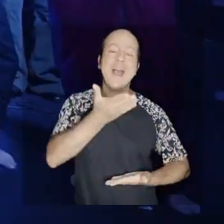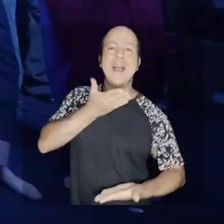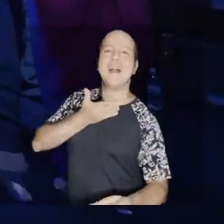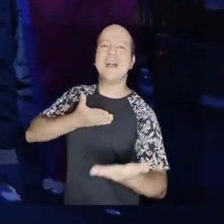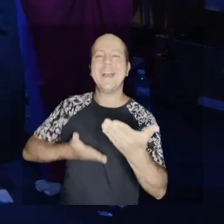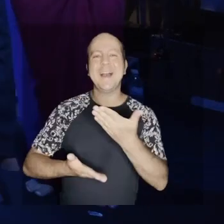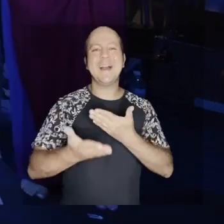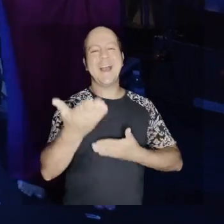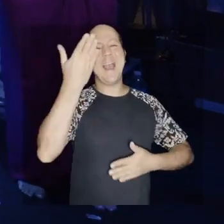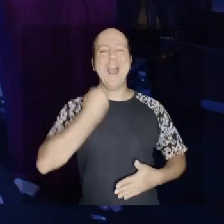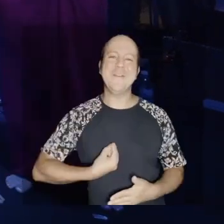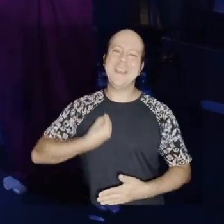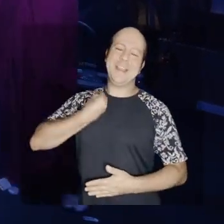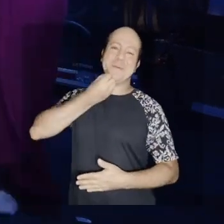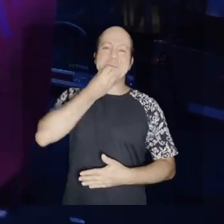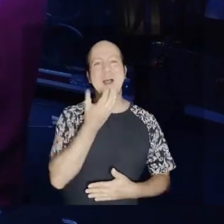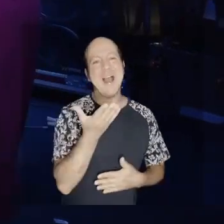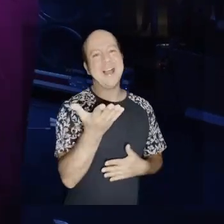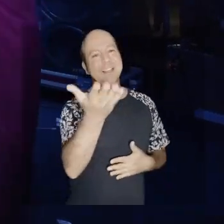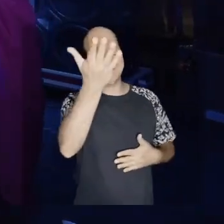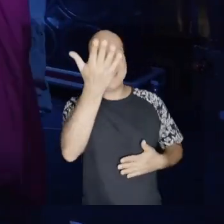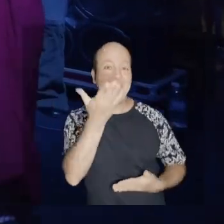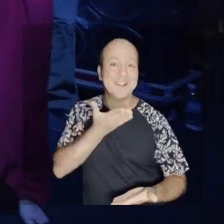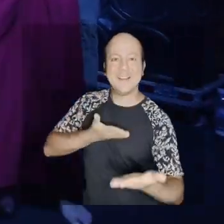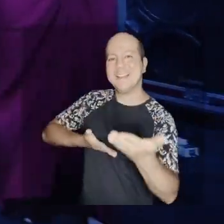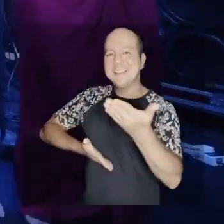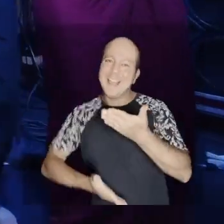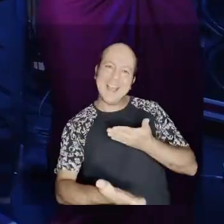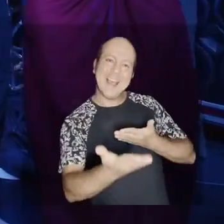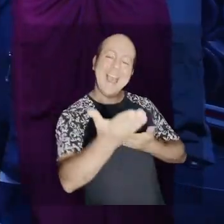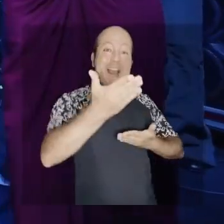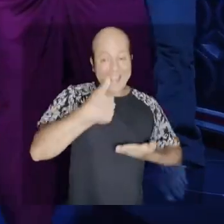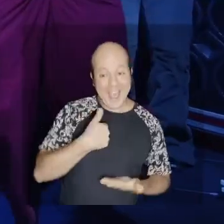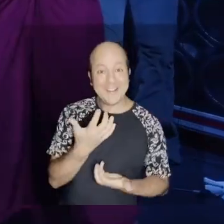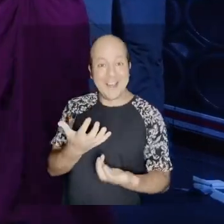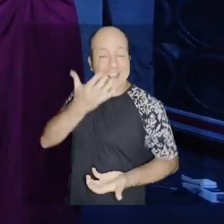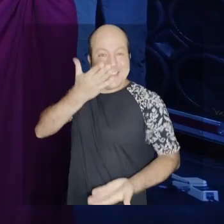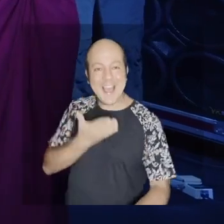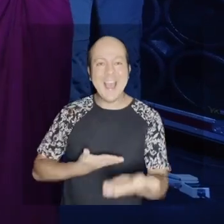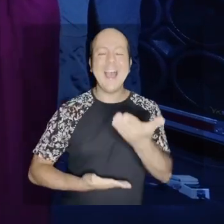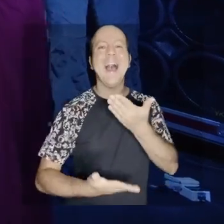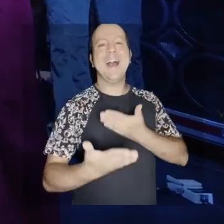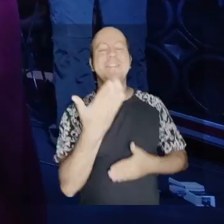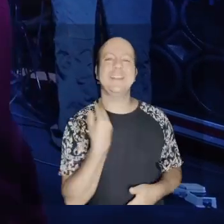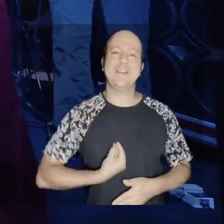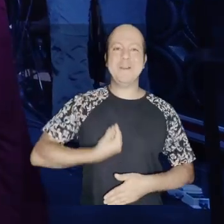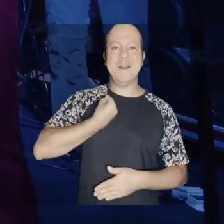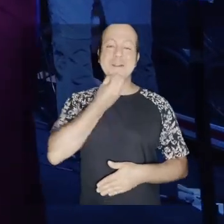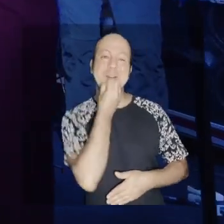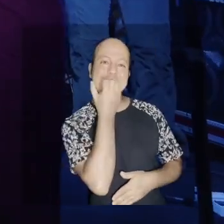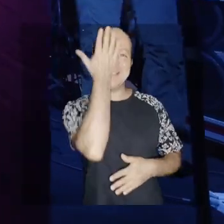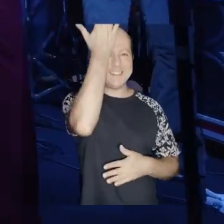A vida boa com você. Eu quero partilhar, eu quero partilhar a